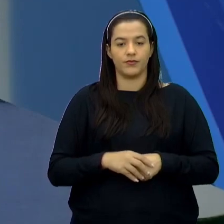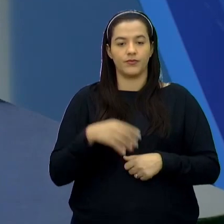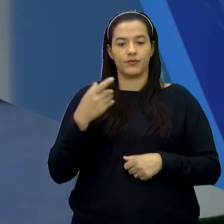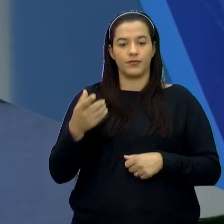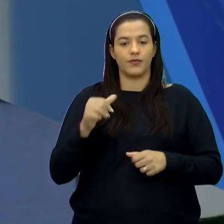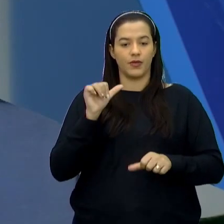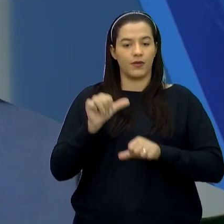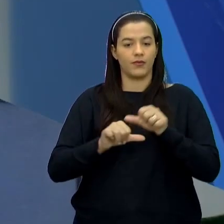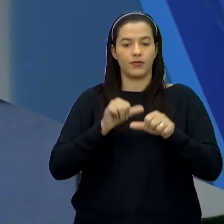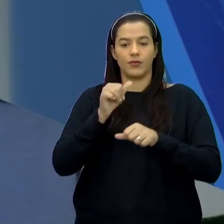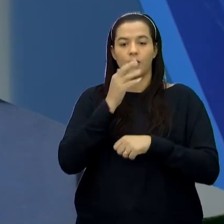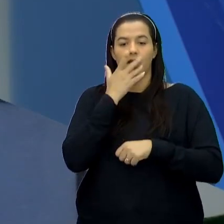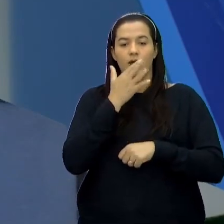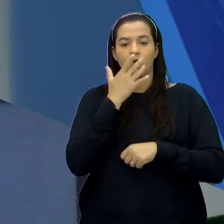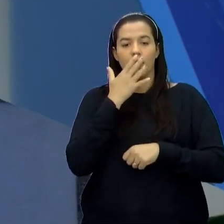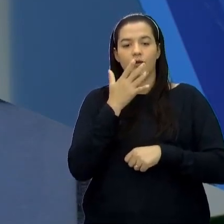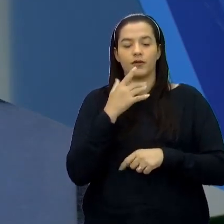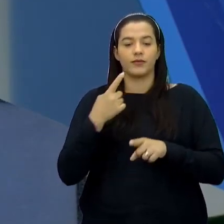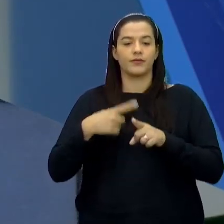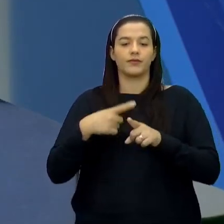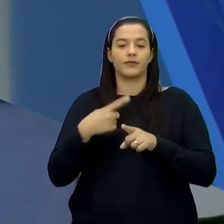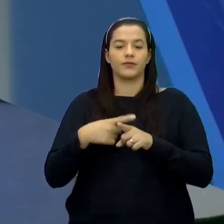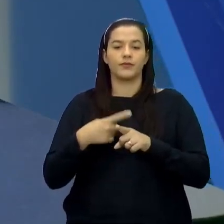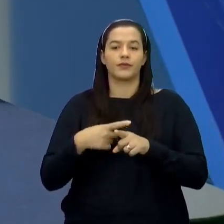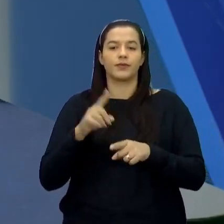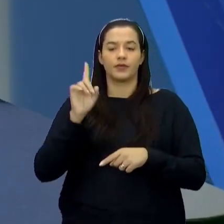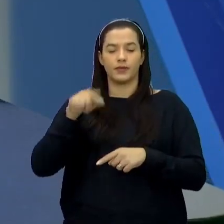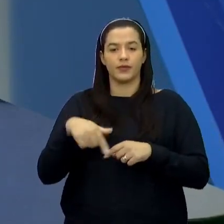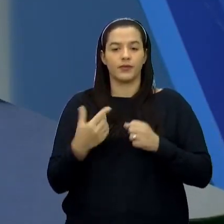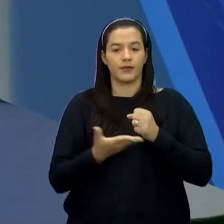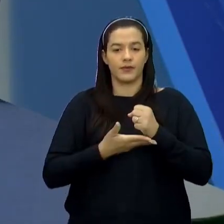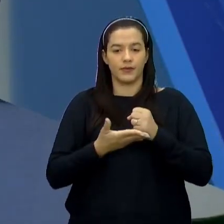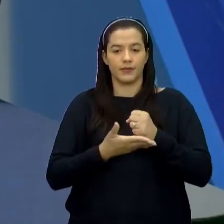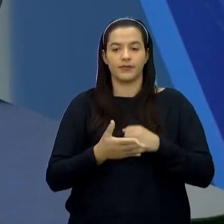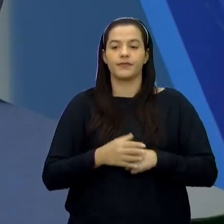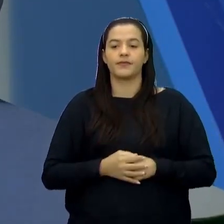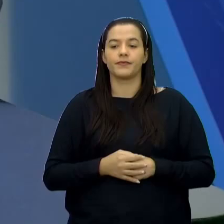Vai mudando de cor. Por quê? Porque é uma base, certo?